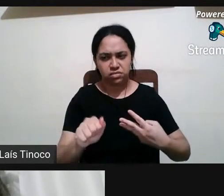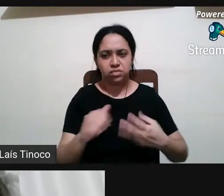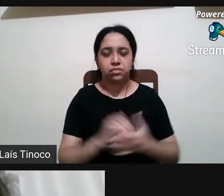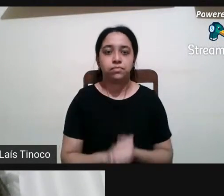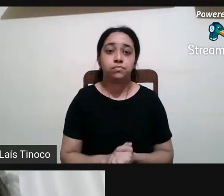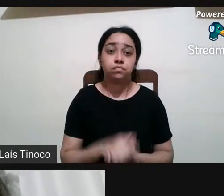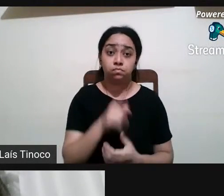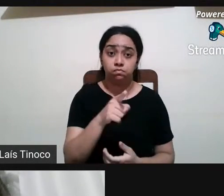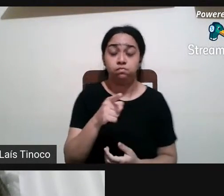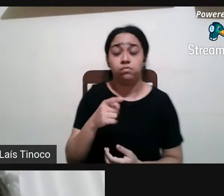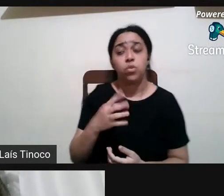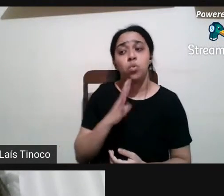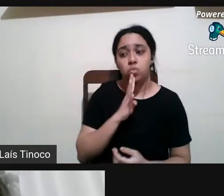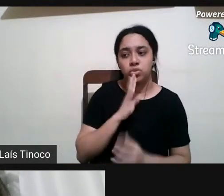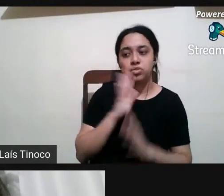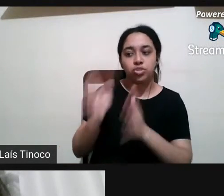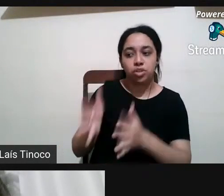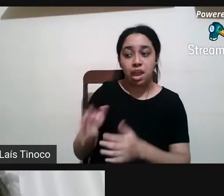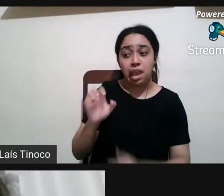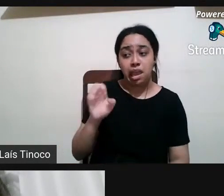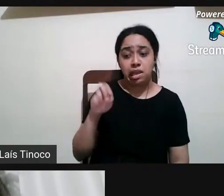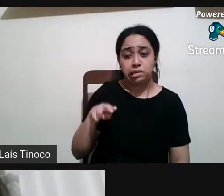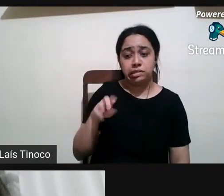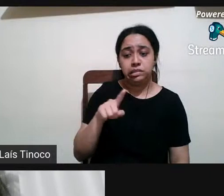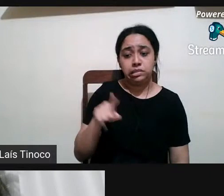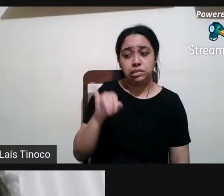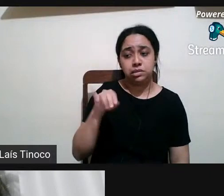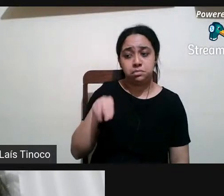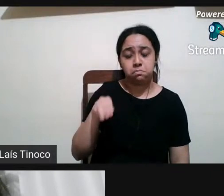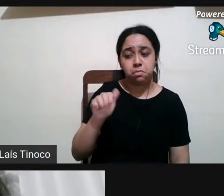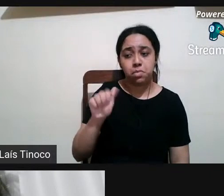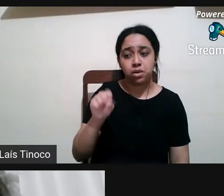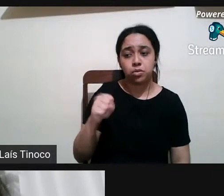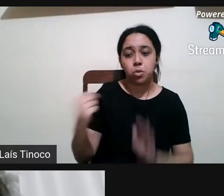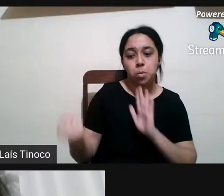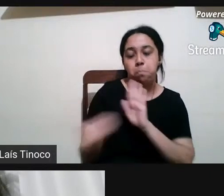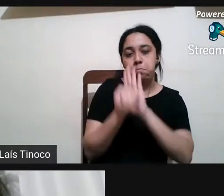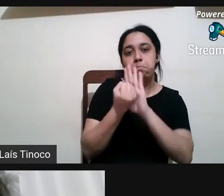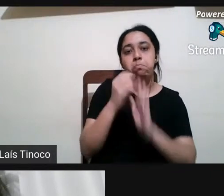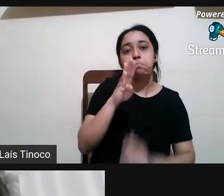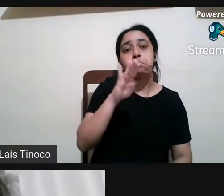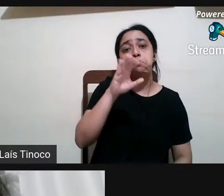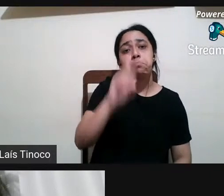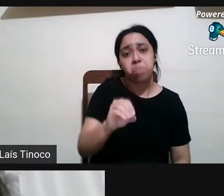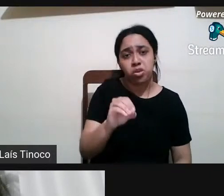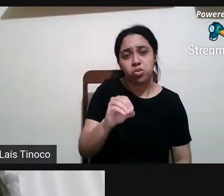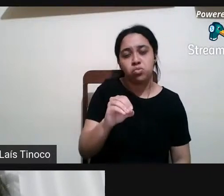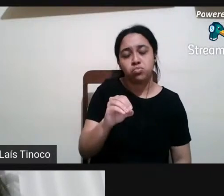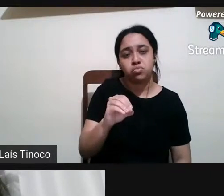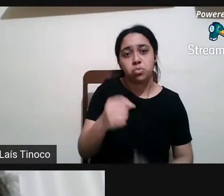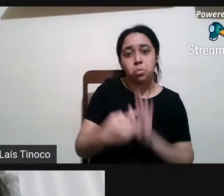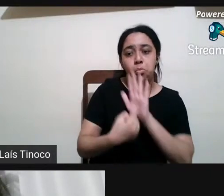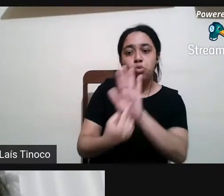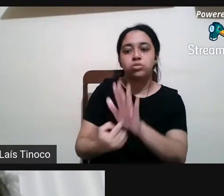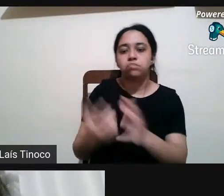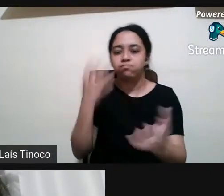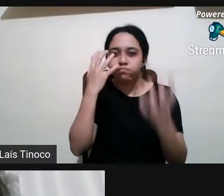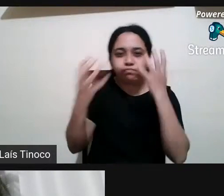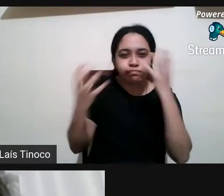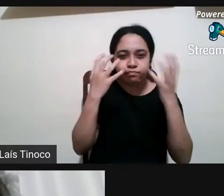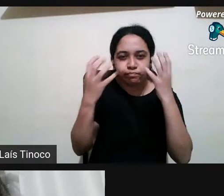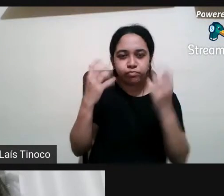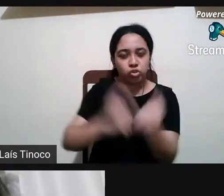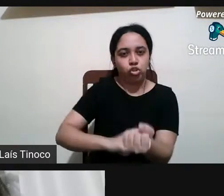muito é utilizar enzimas como biomarcadores para identificar o estresse oxidativo em moluscos, né? Então,